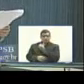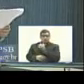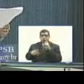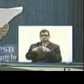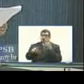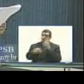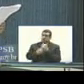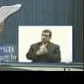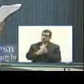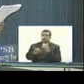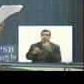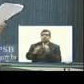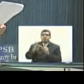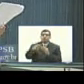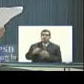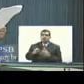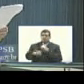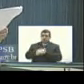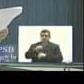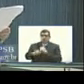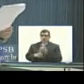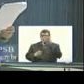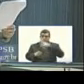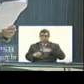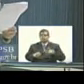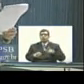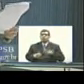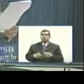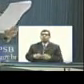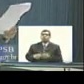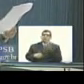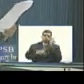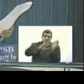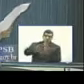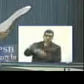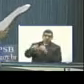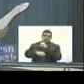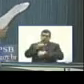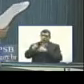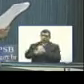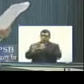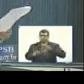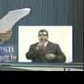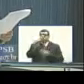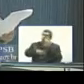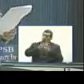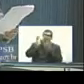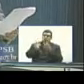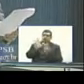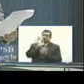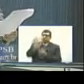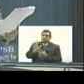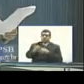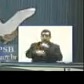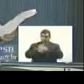fecharão no final do ano e mais uma vez serão jogadas de um ano para o outro como foram jogadas